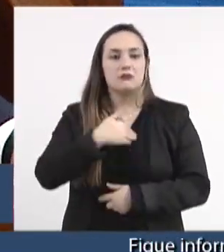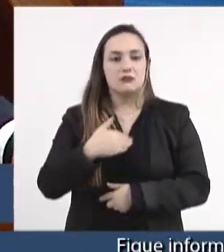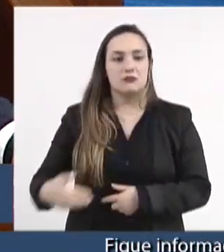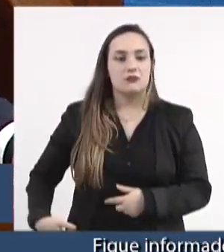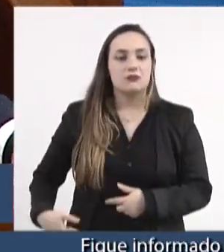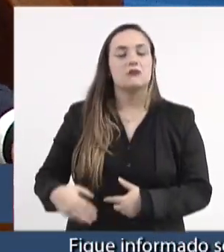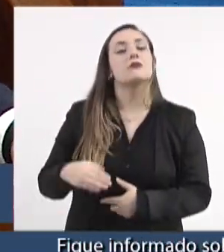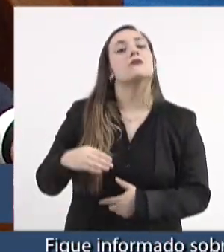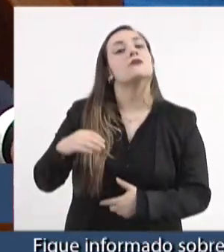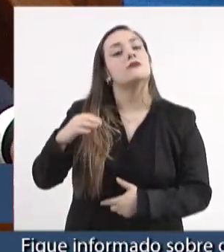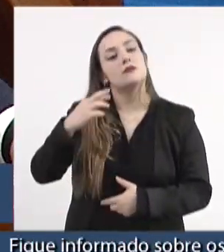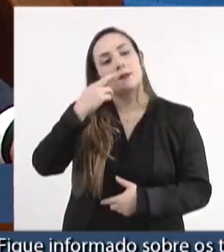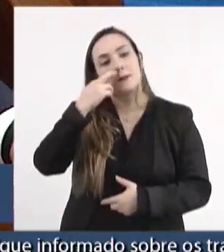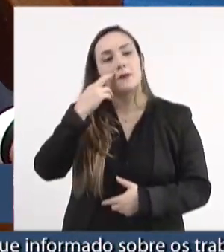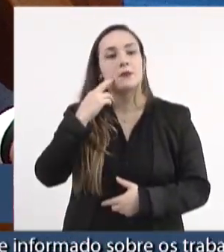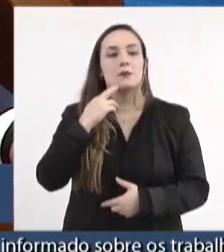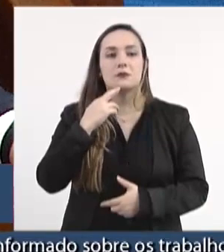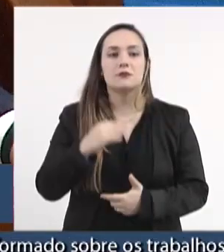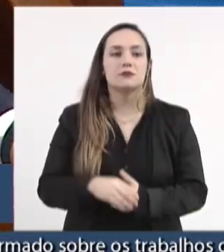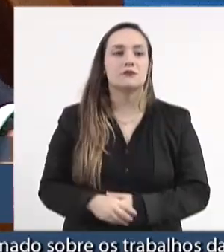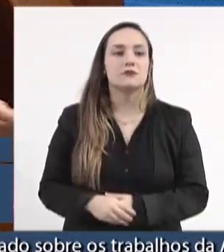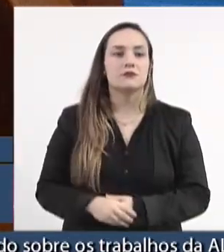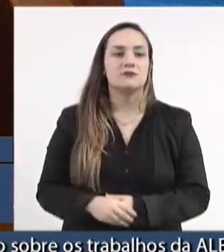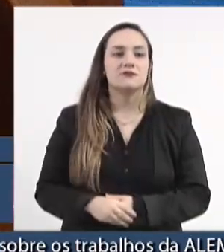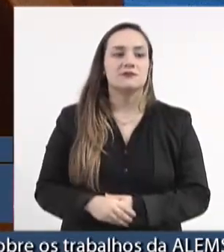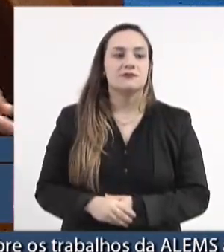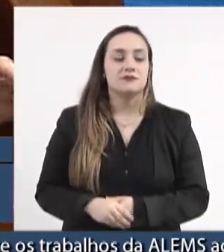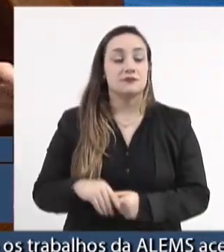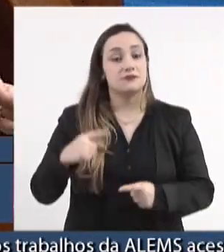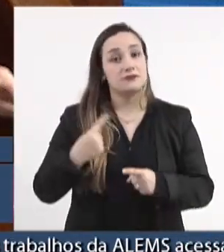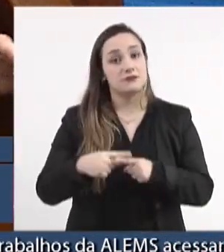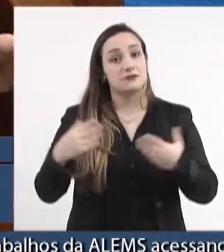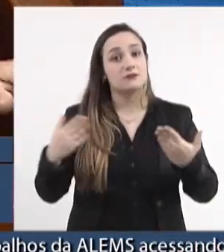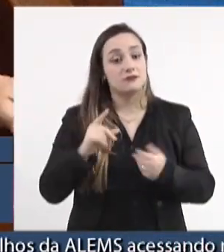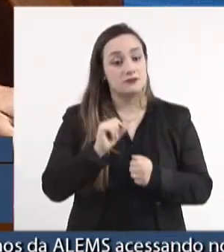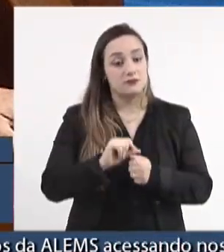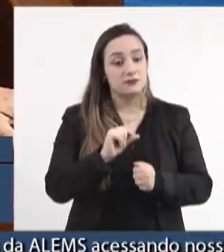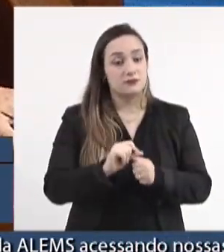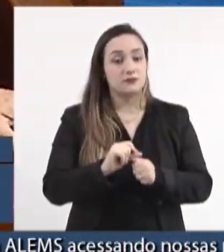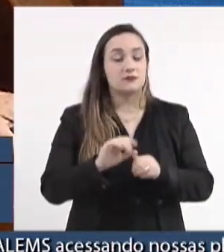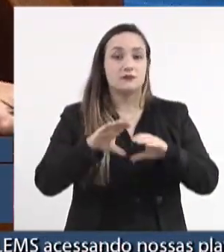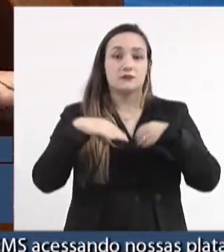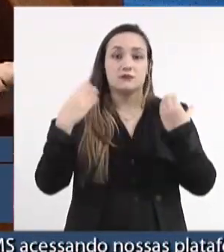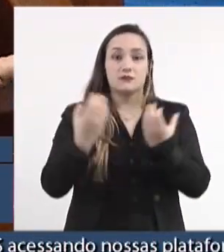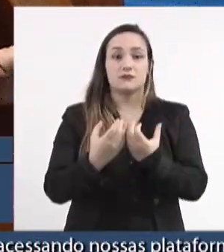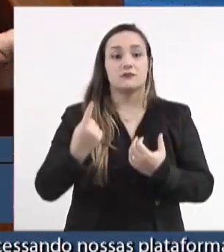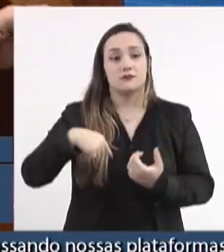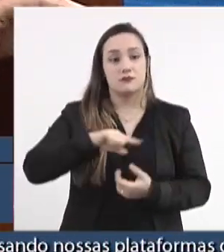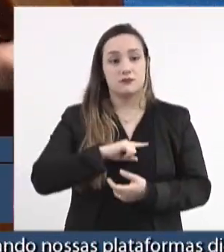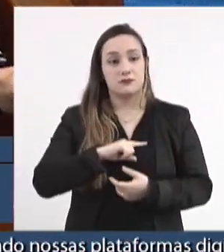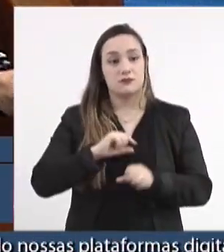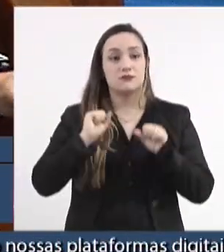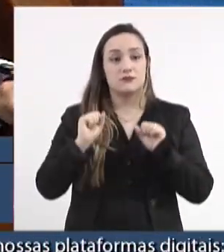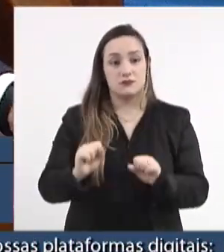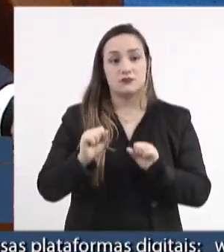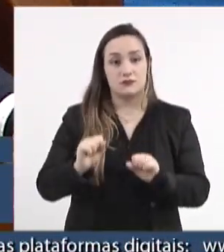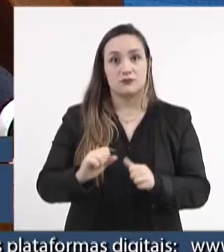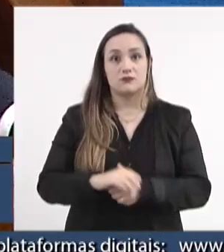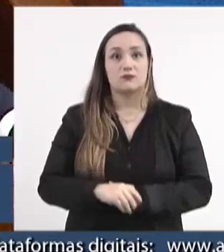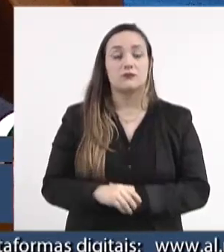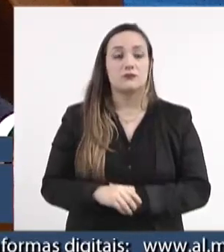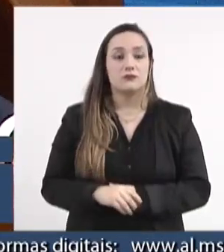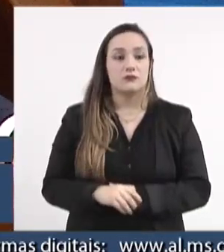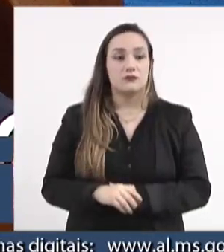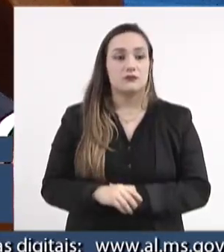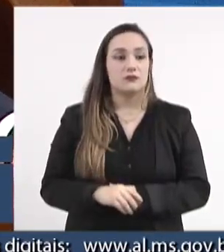Eduardo Riedel. Porque, através dessas conferências, nós temos a possibilidade,